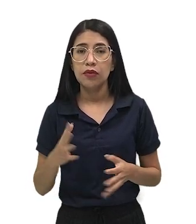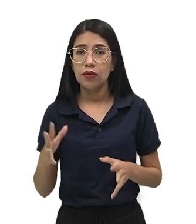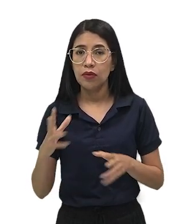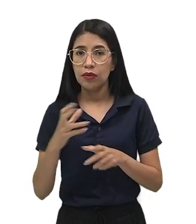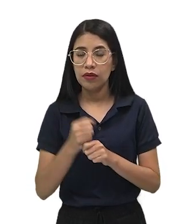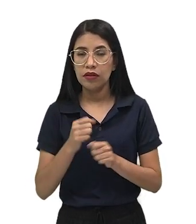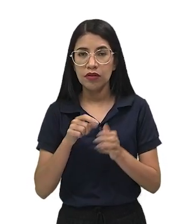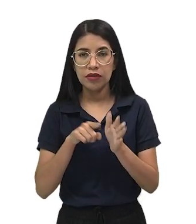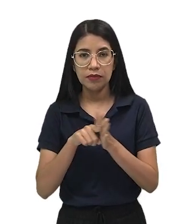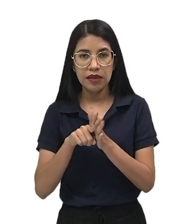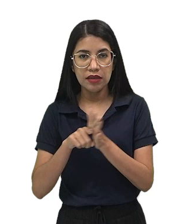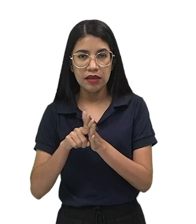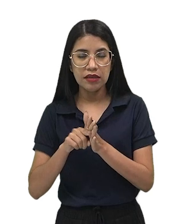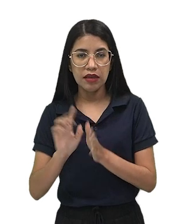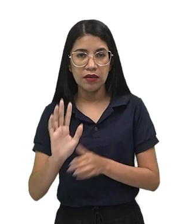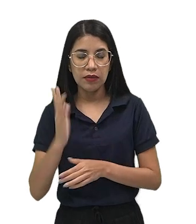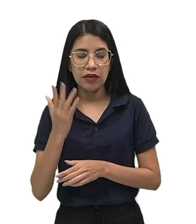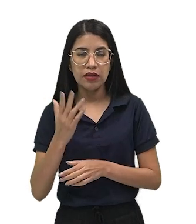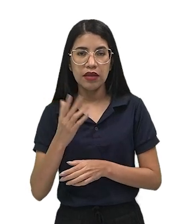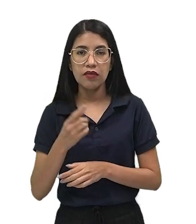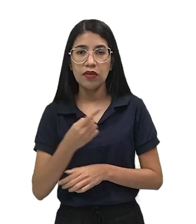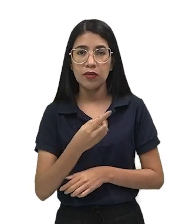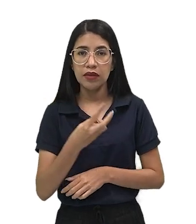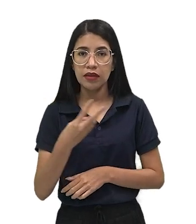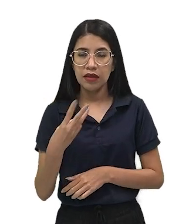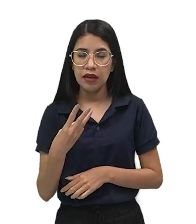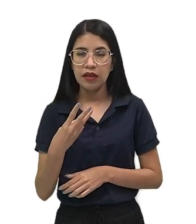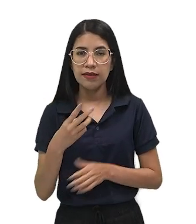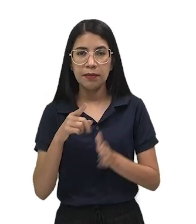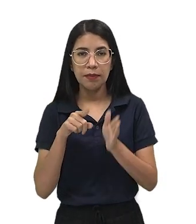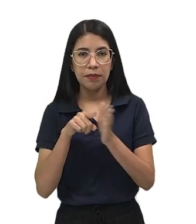12, 13º, né? 13